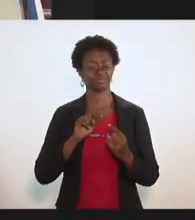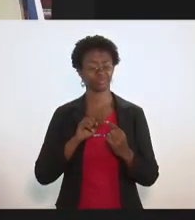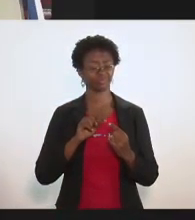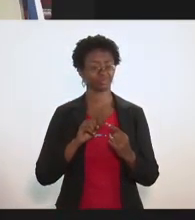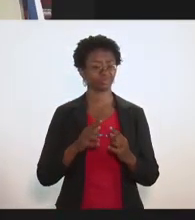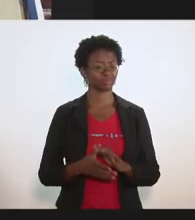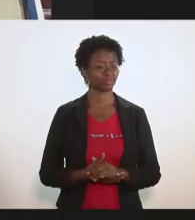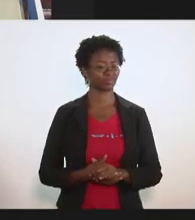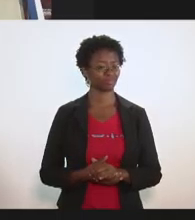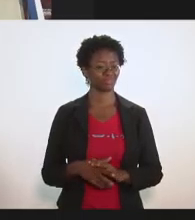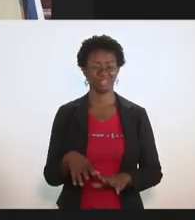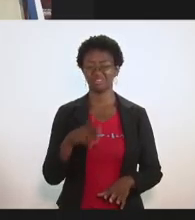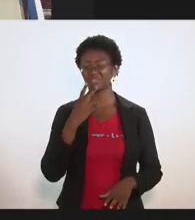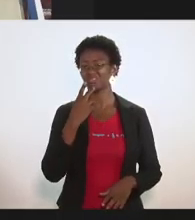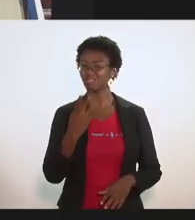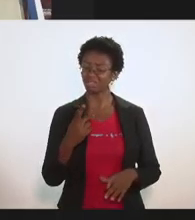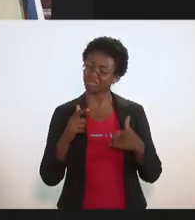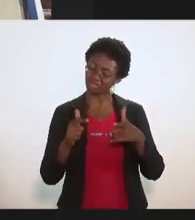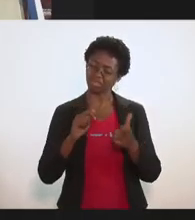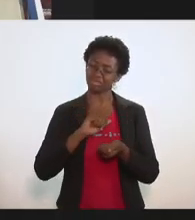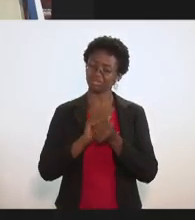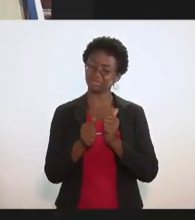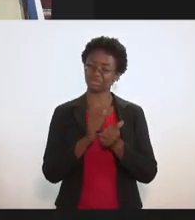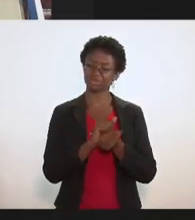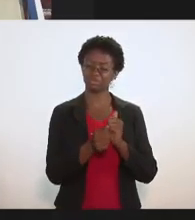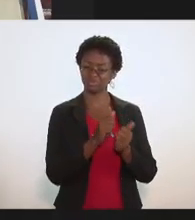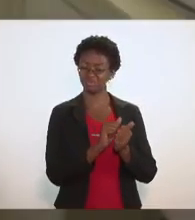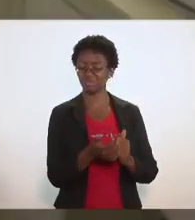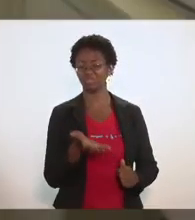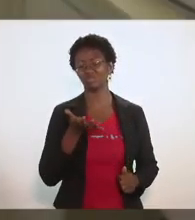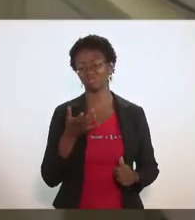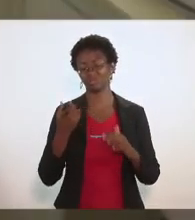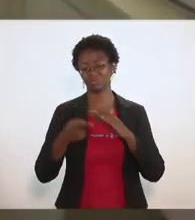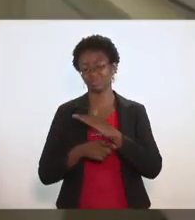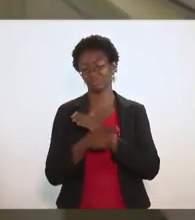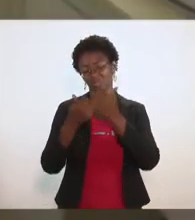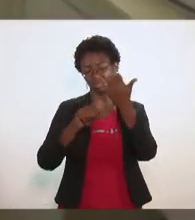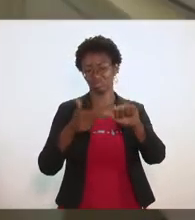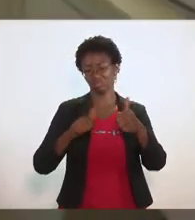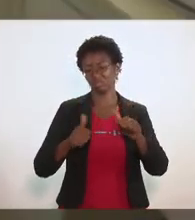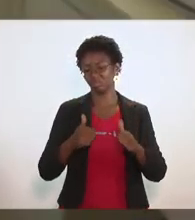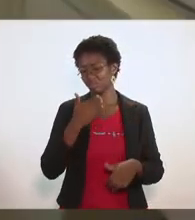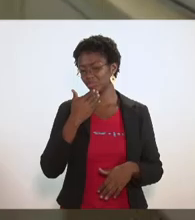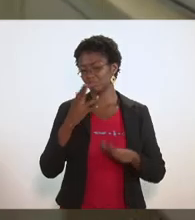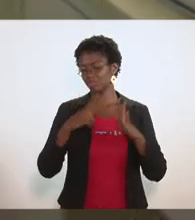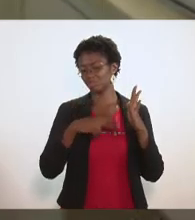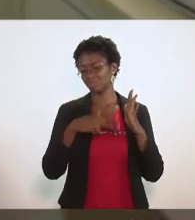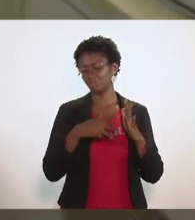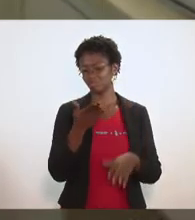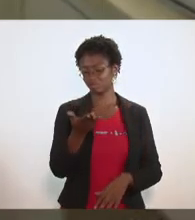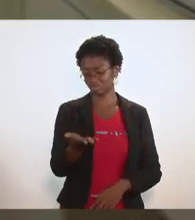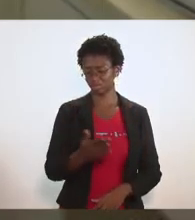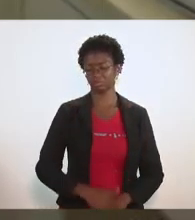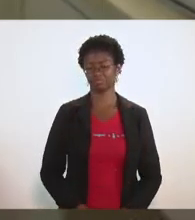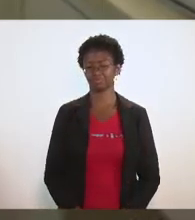presidente, porque este decreto-lei é um decreto muito